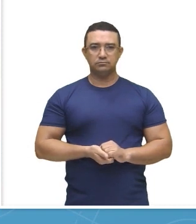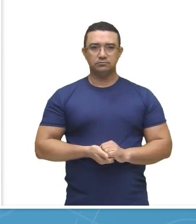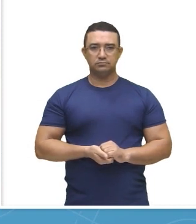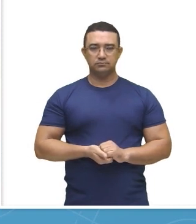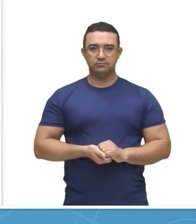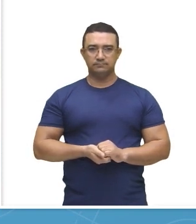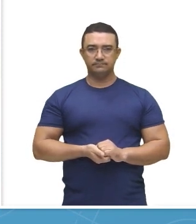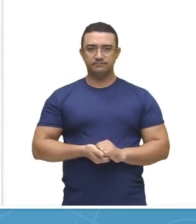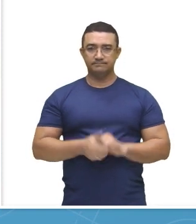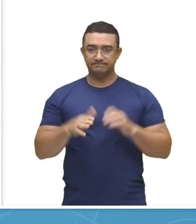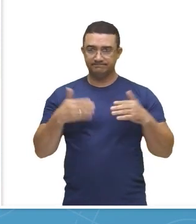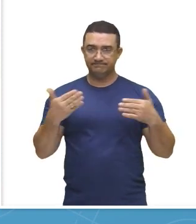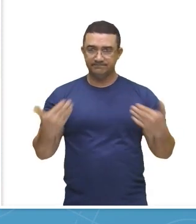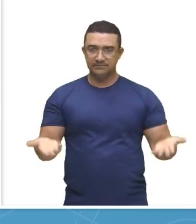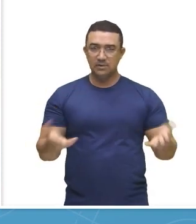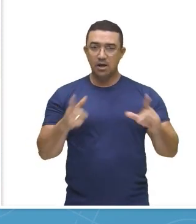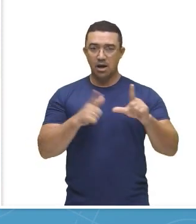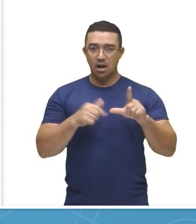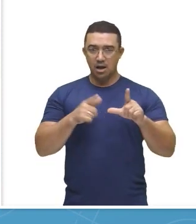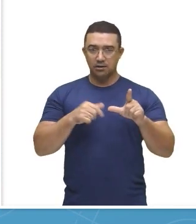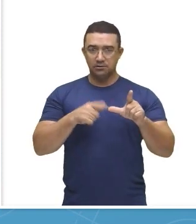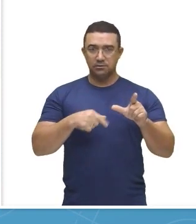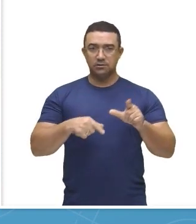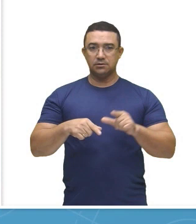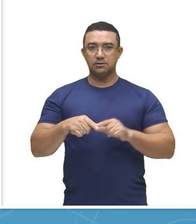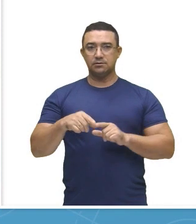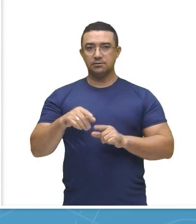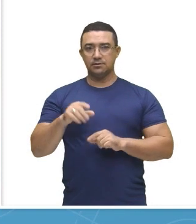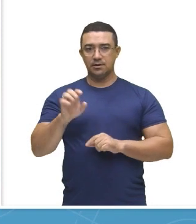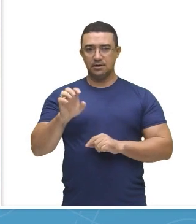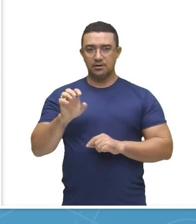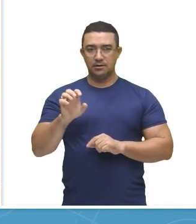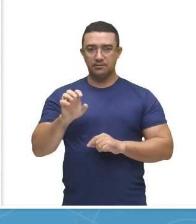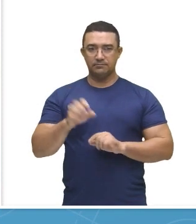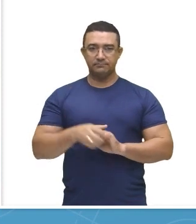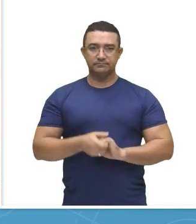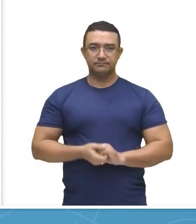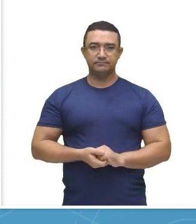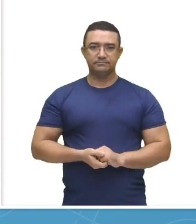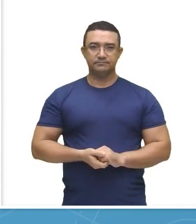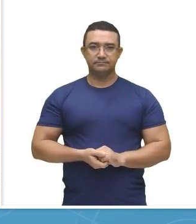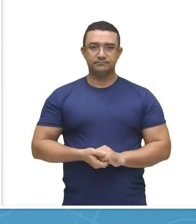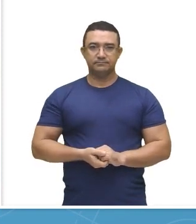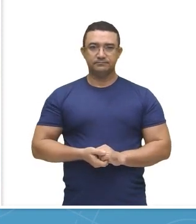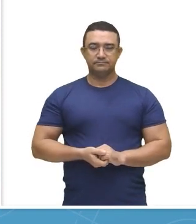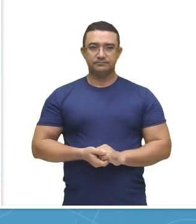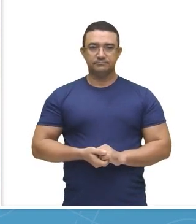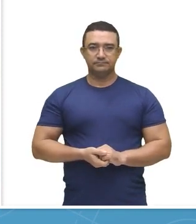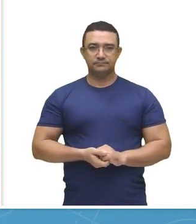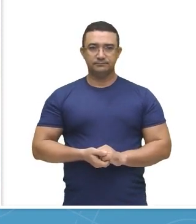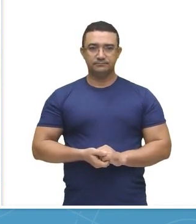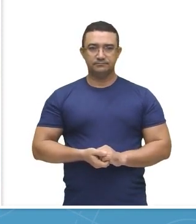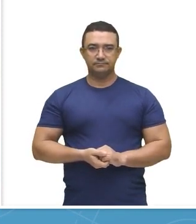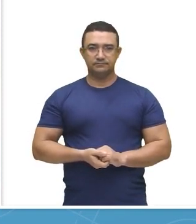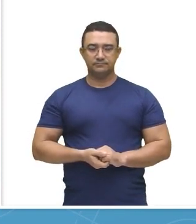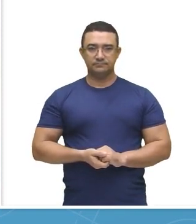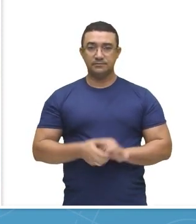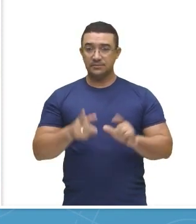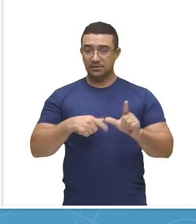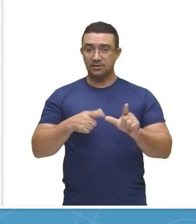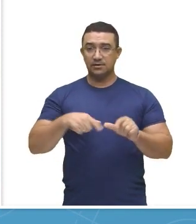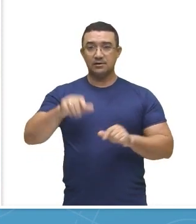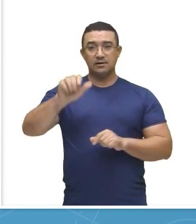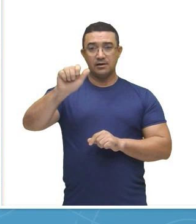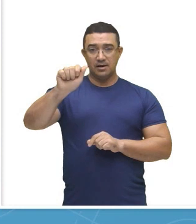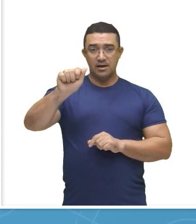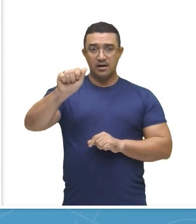Então, na letter A, eu tenho... Aqui, primeiro eu coloco o sujeito, tá? O